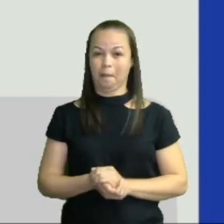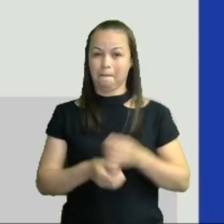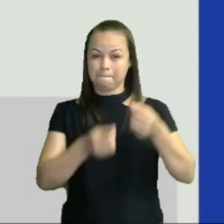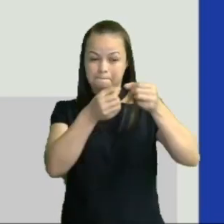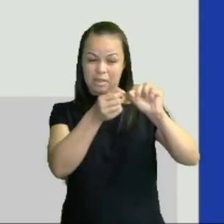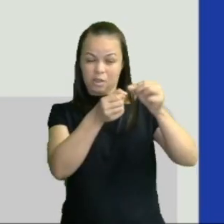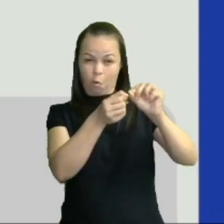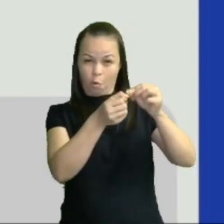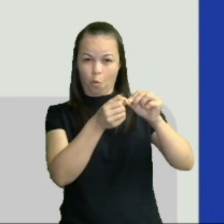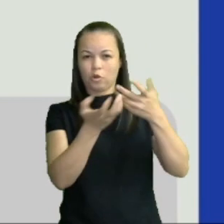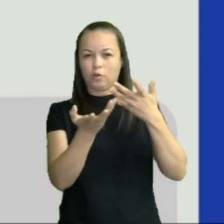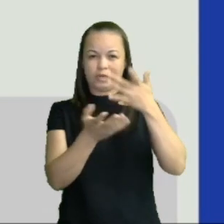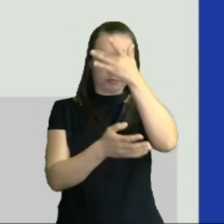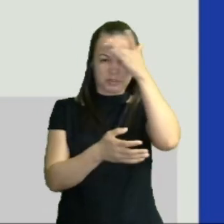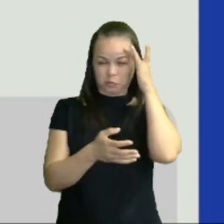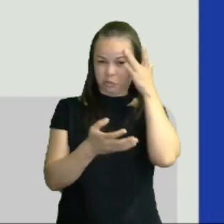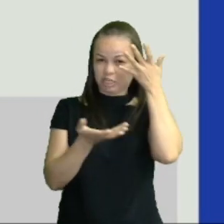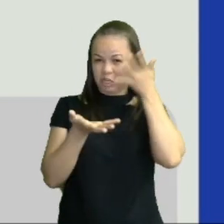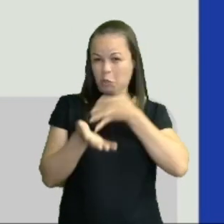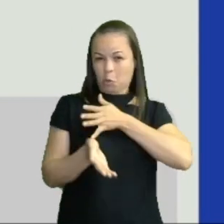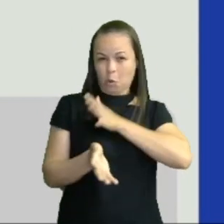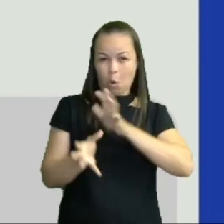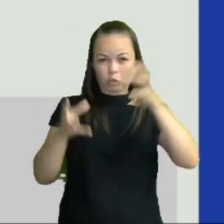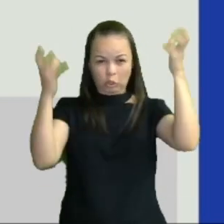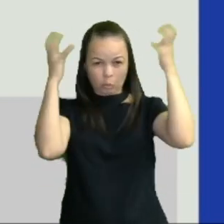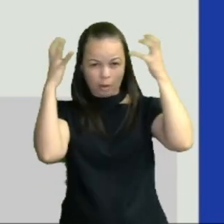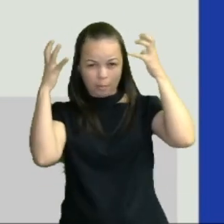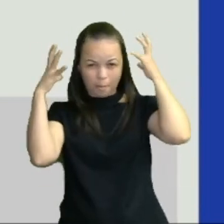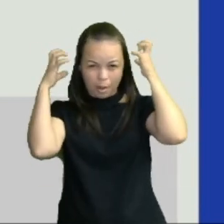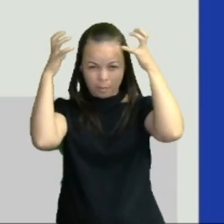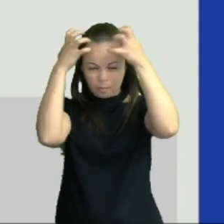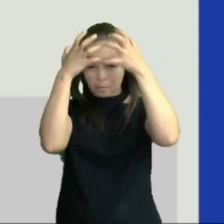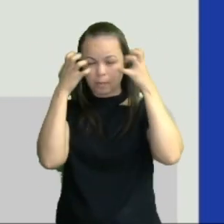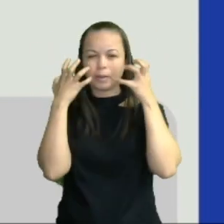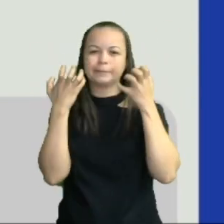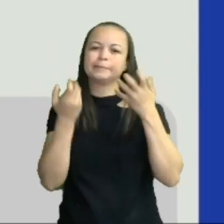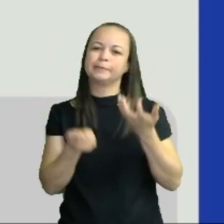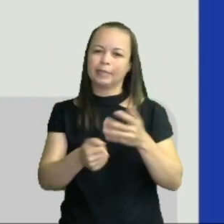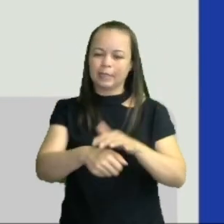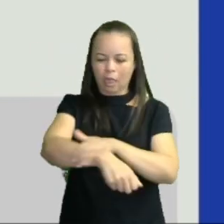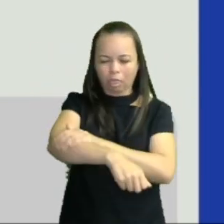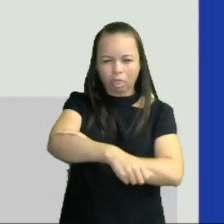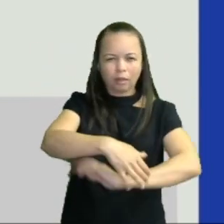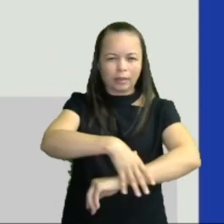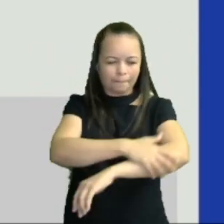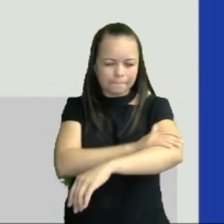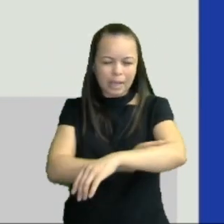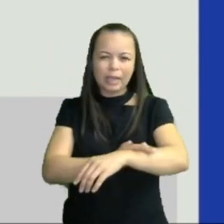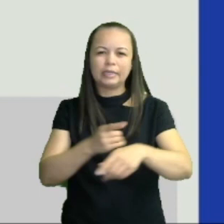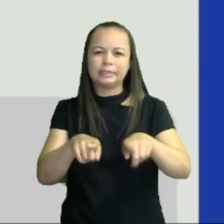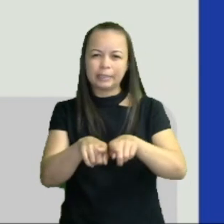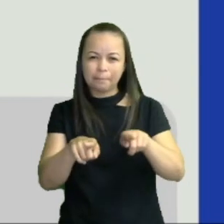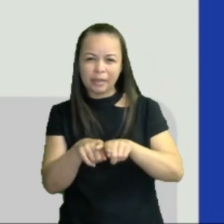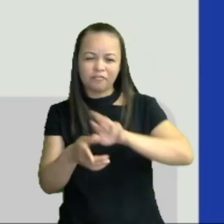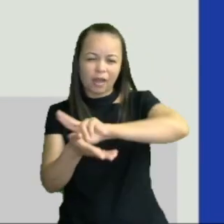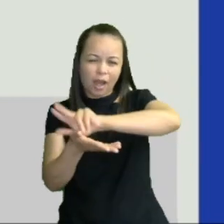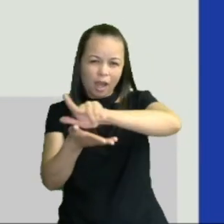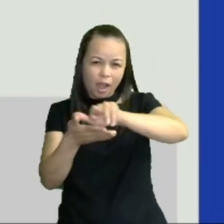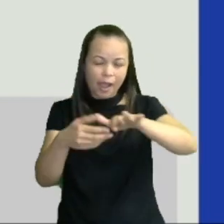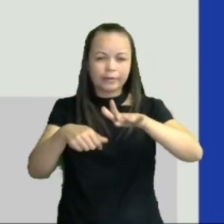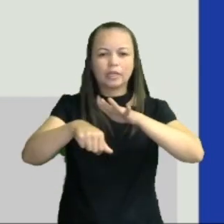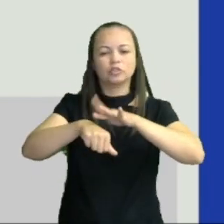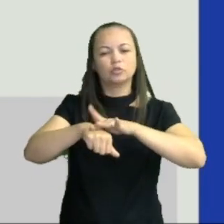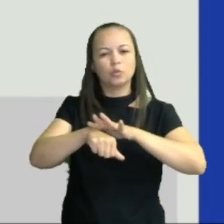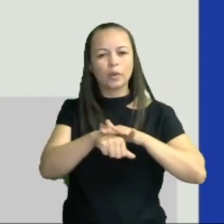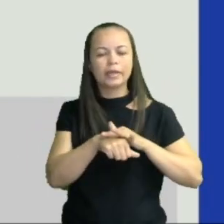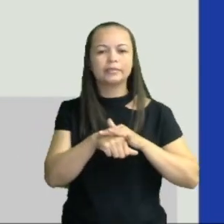pentear os cabelos, né? Piolhos, problemas na pele, micose, dermatite, dermatose, escabiose, infecção